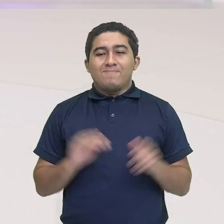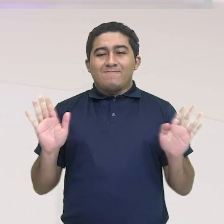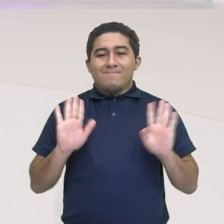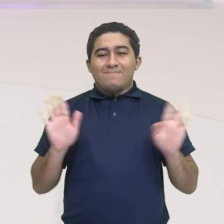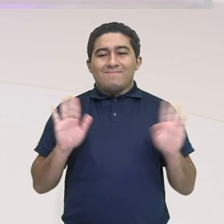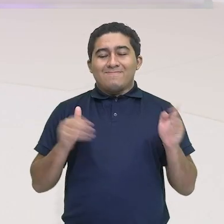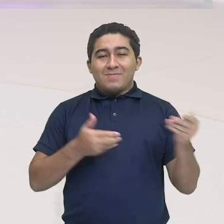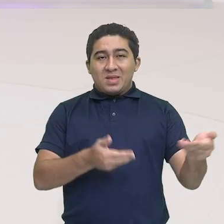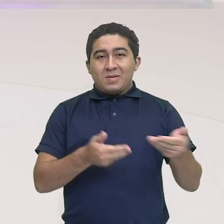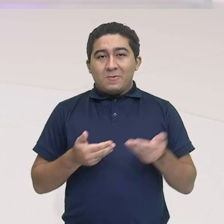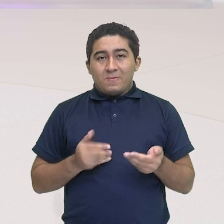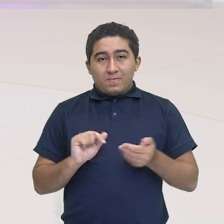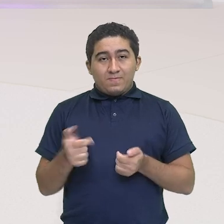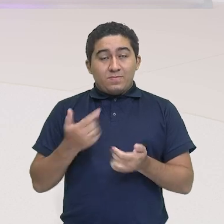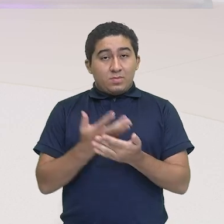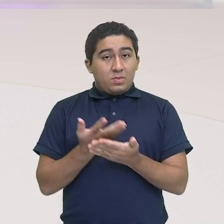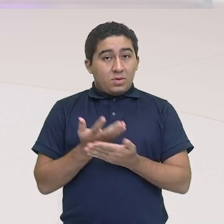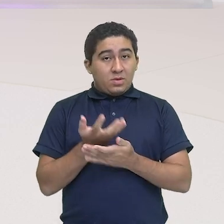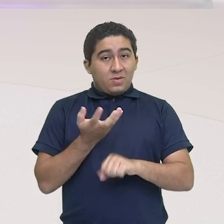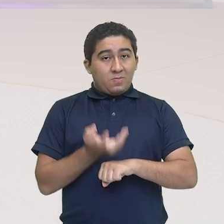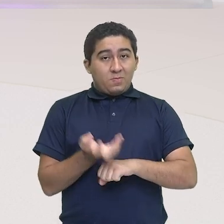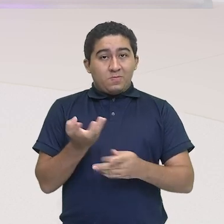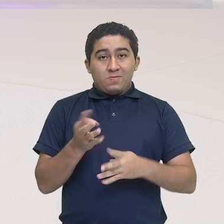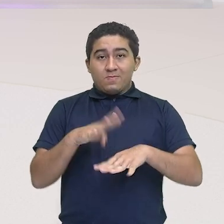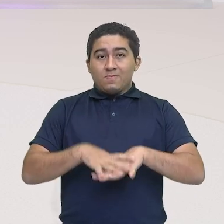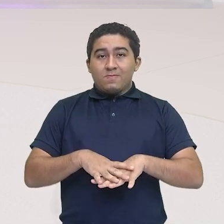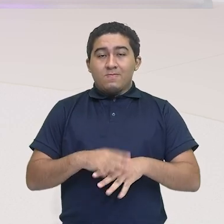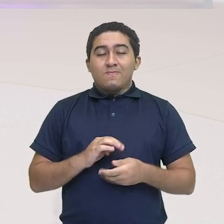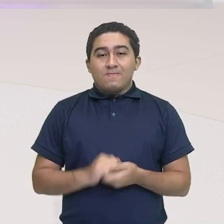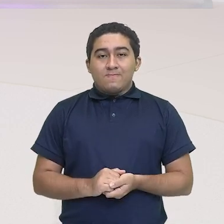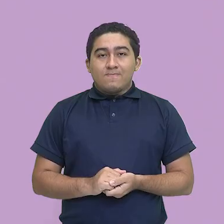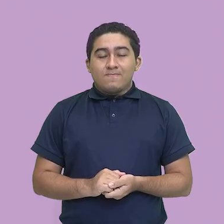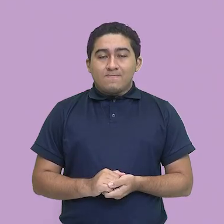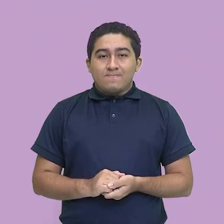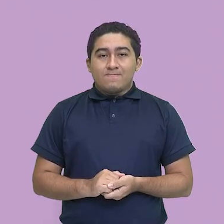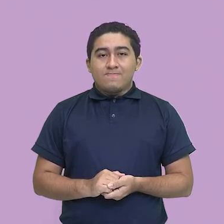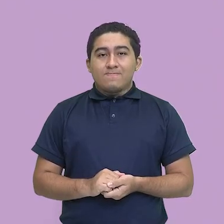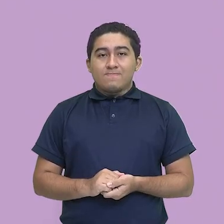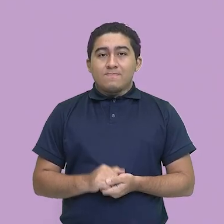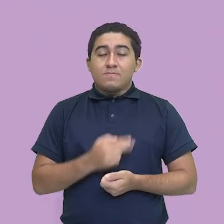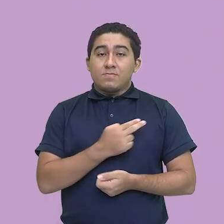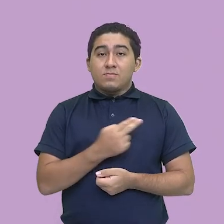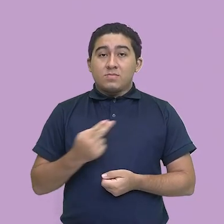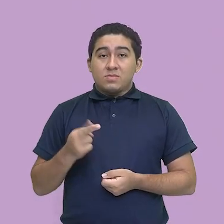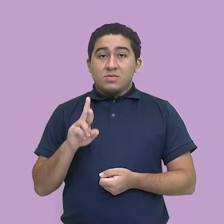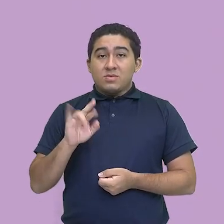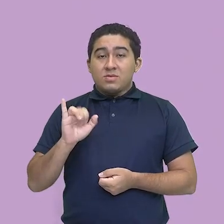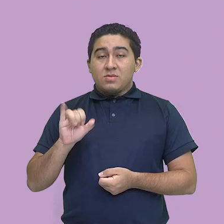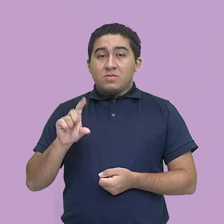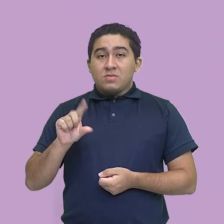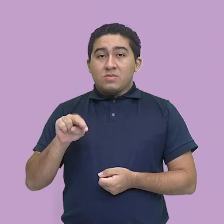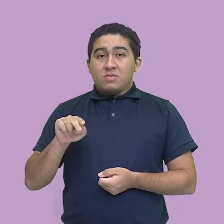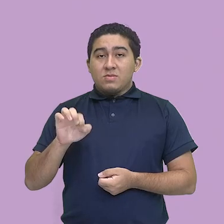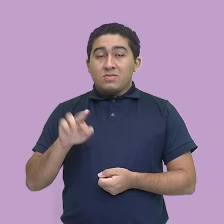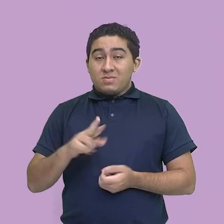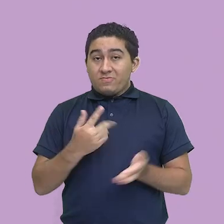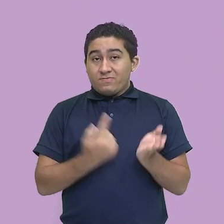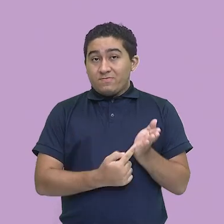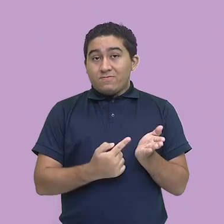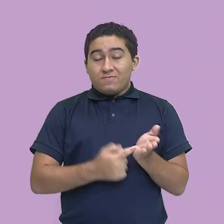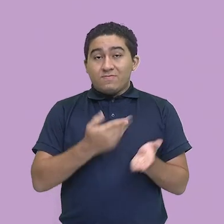Olá, seja bem-vindo a mais uma aula do Componente Matemática. Eu sou o professor Hilner e eu gostaria de convidar